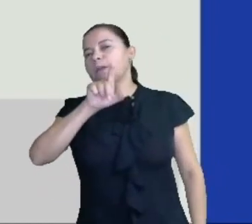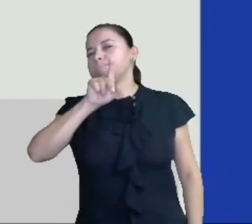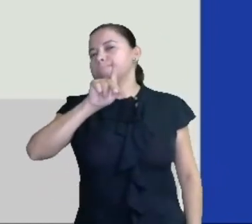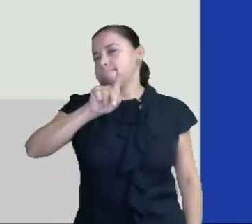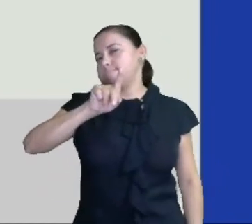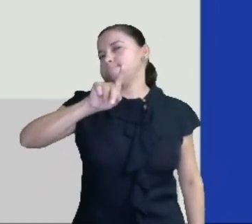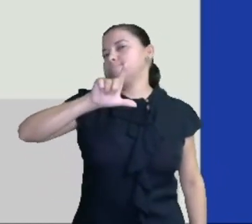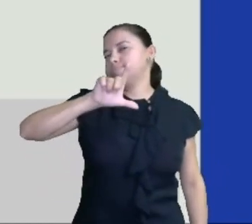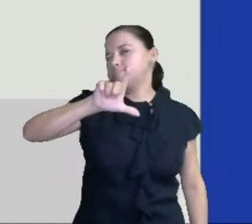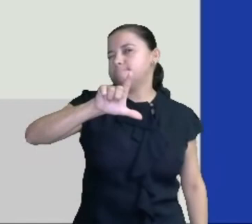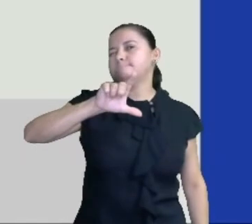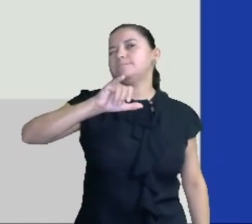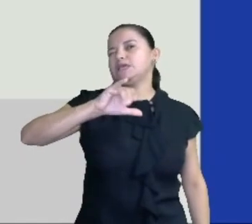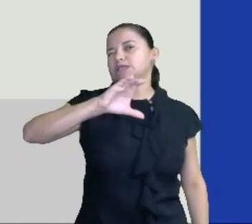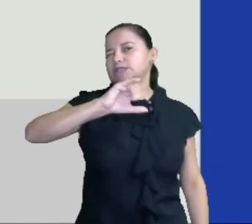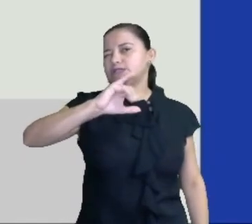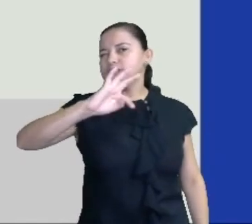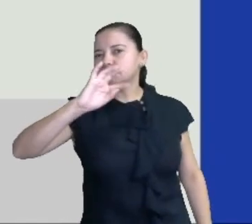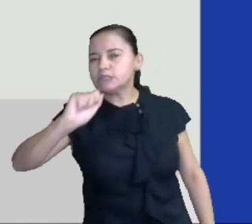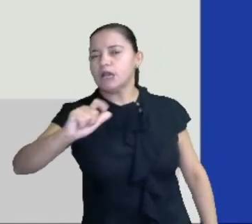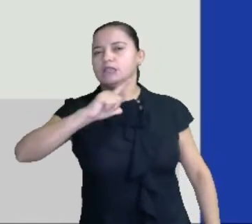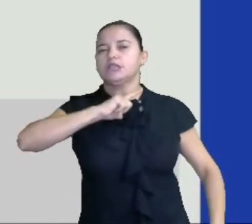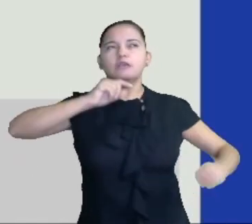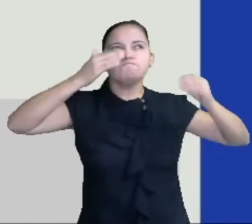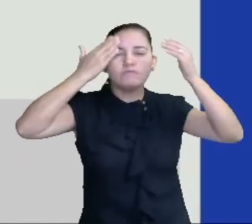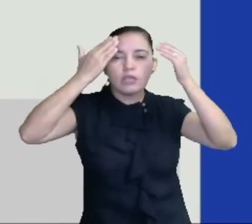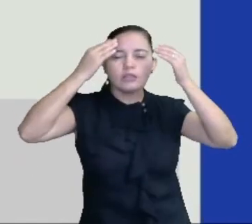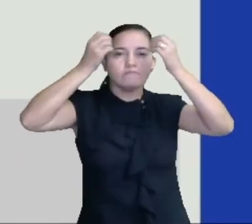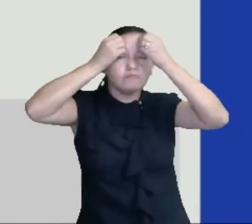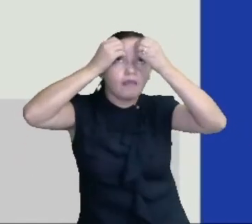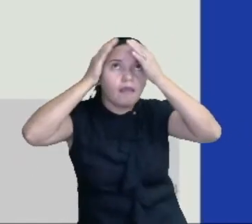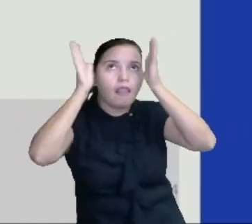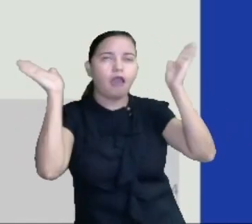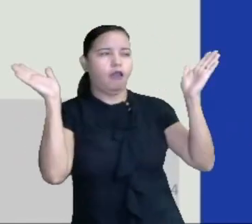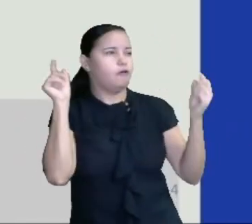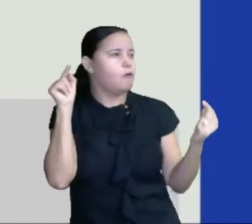são expressas, claras,